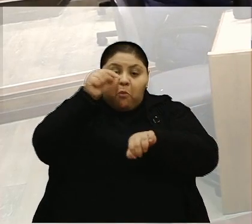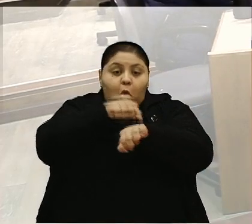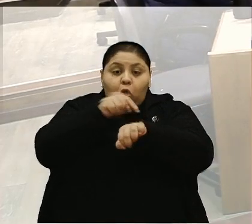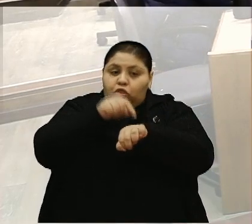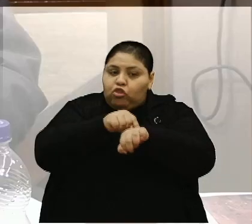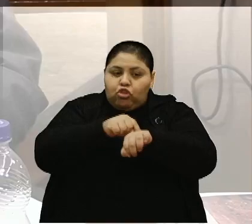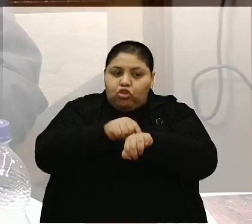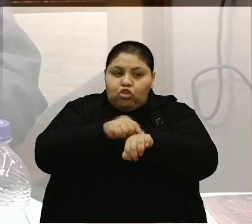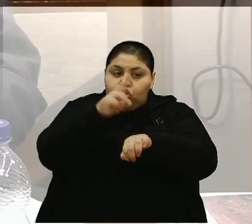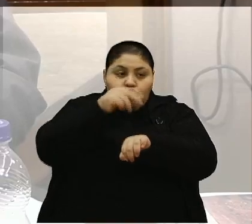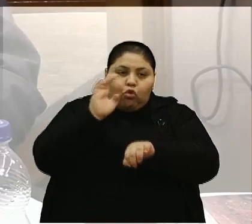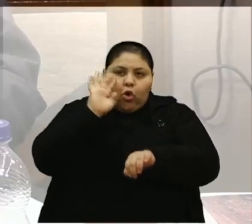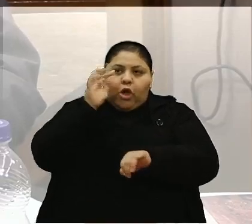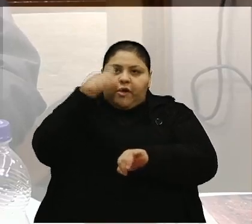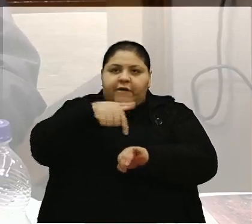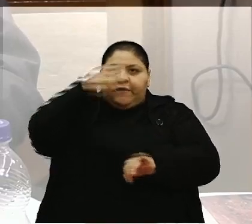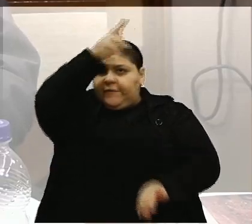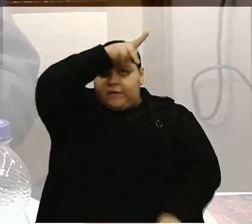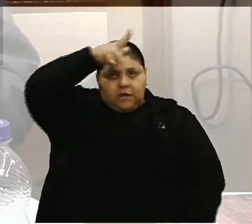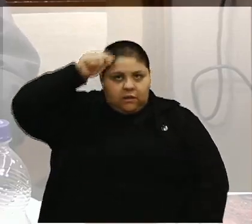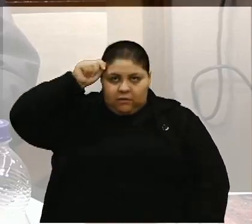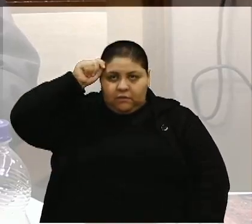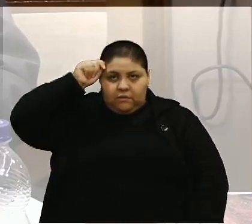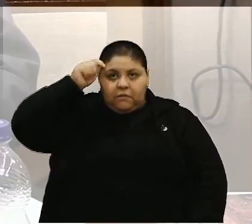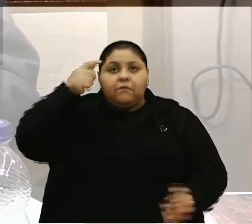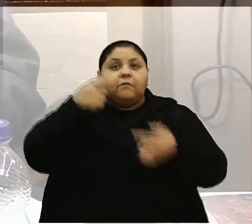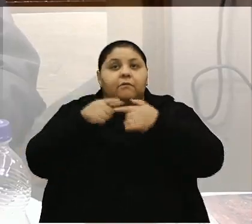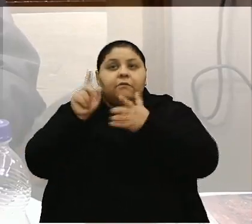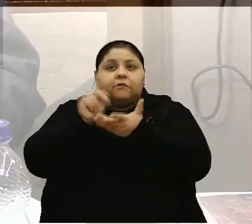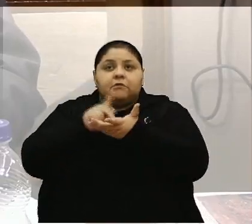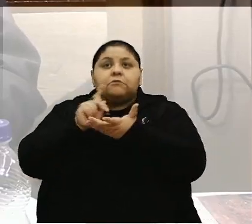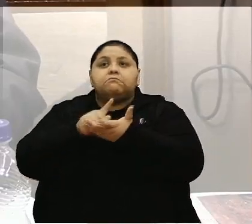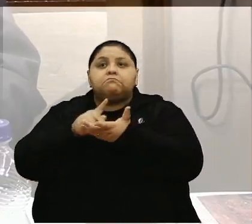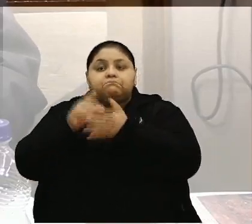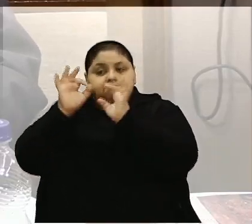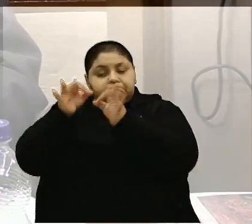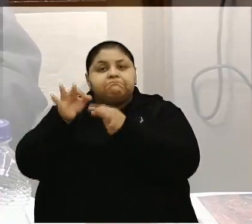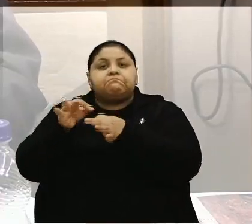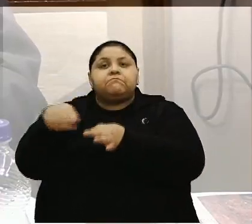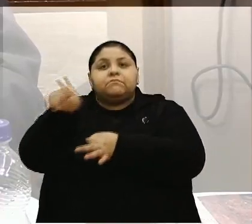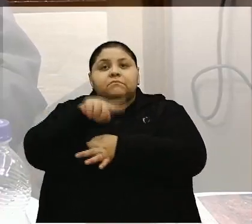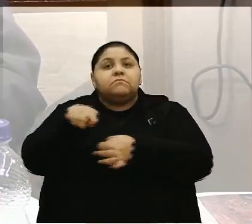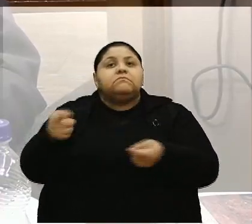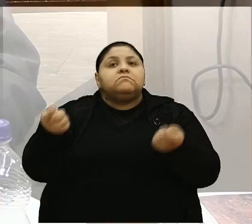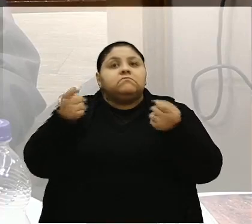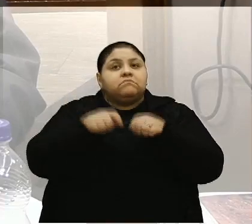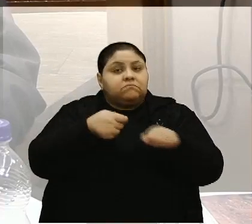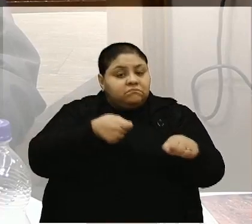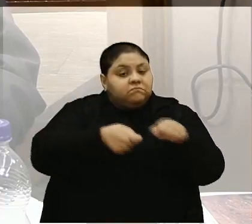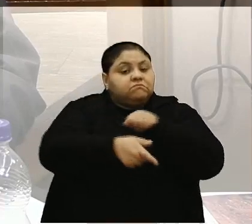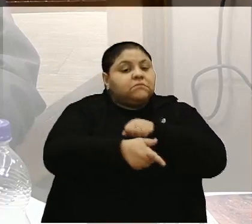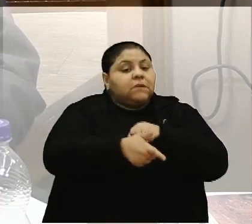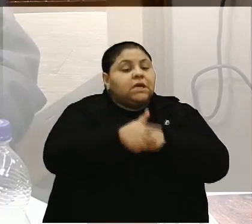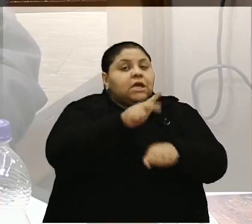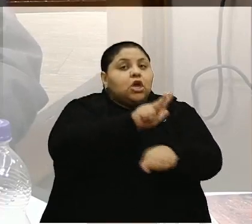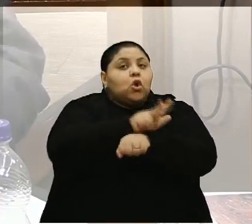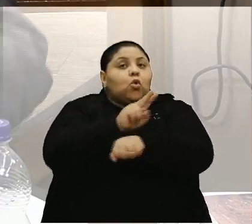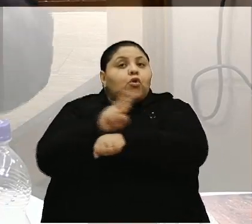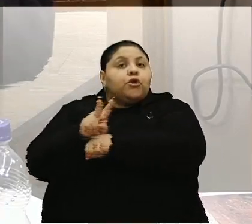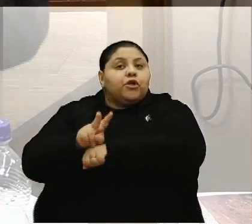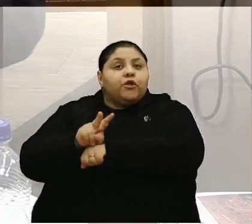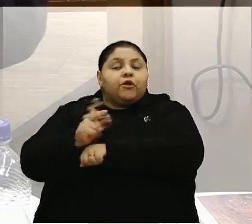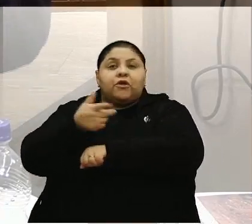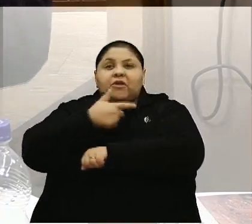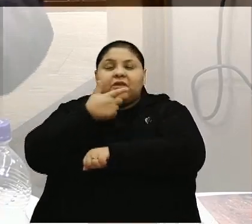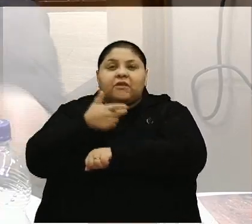tinha acontecido aqui no município de Caxias do Sul, mas de fato eu concordo com o senhor. A gente precisa investir em prevenção. E aqui eu quero dizer,